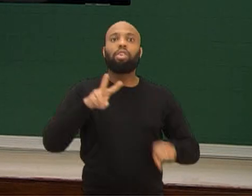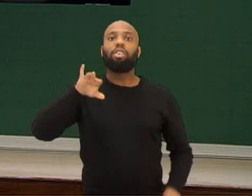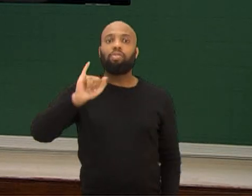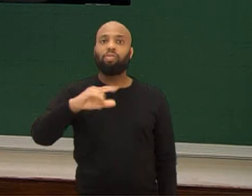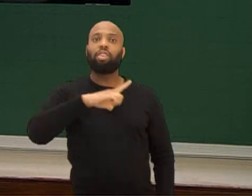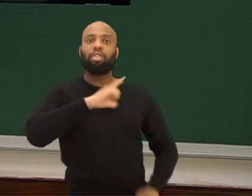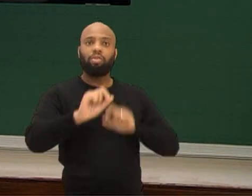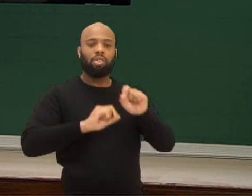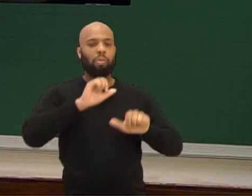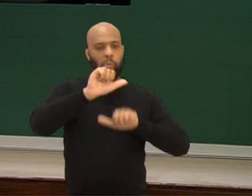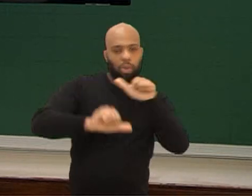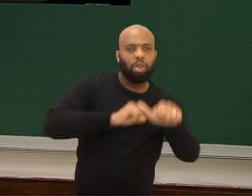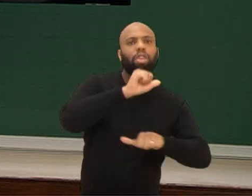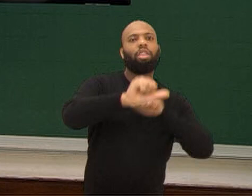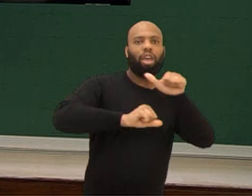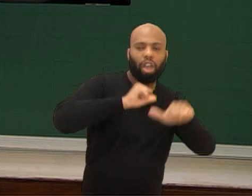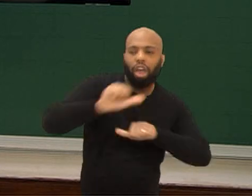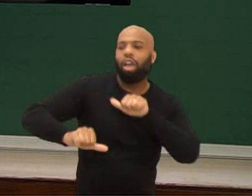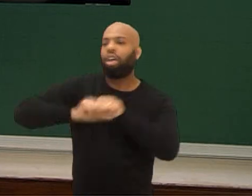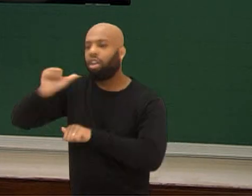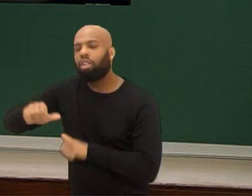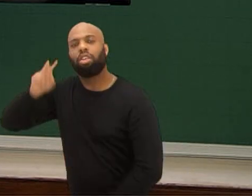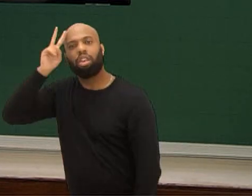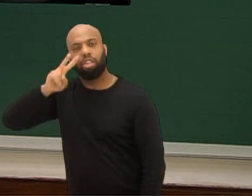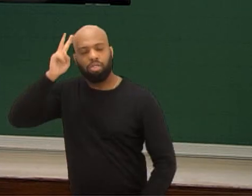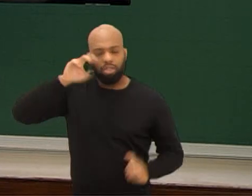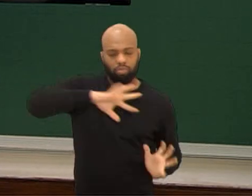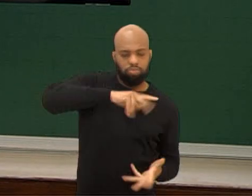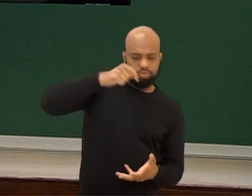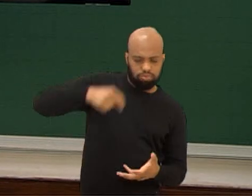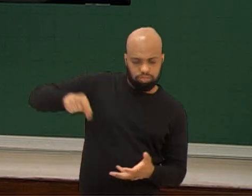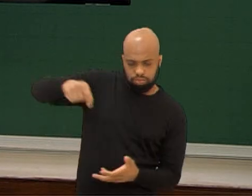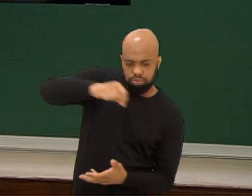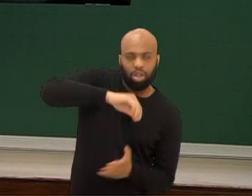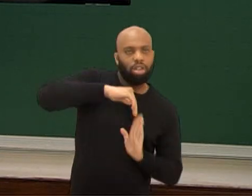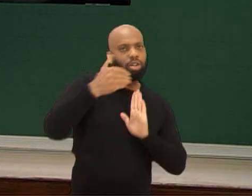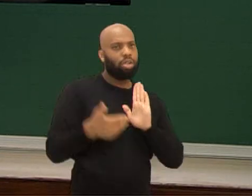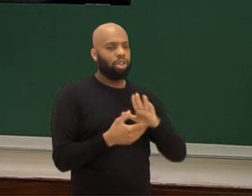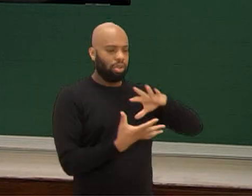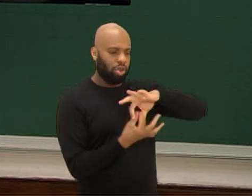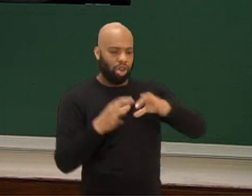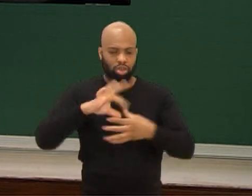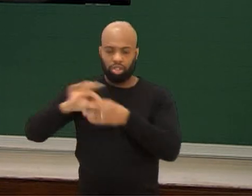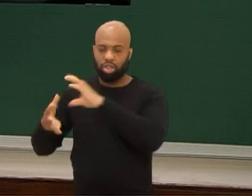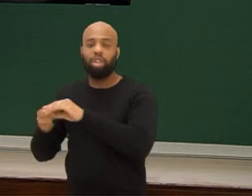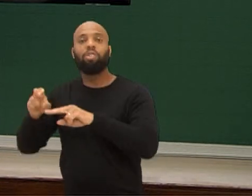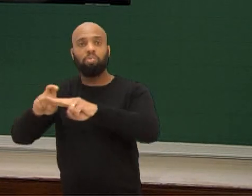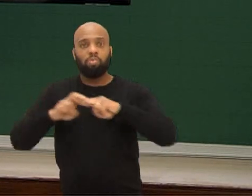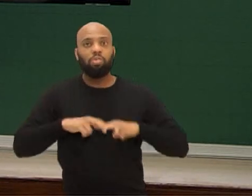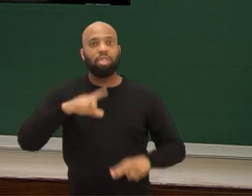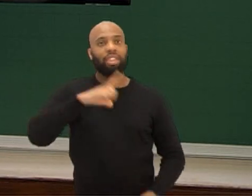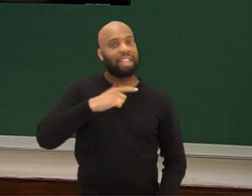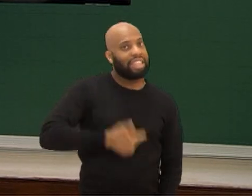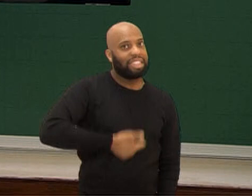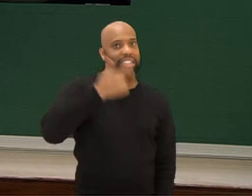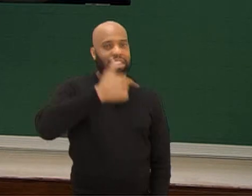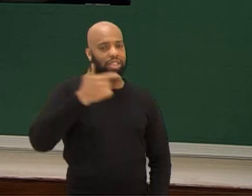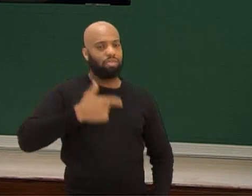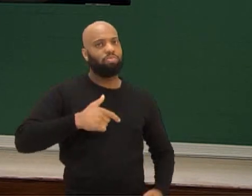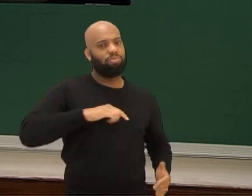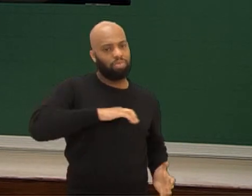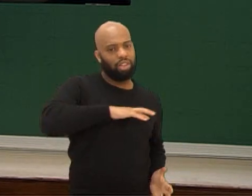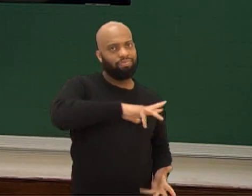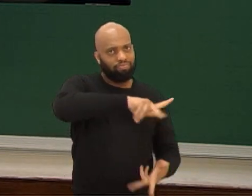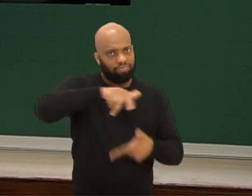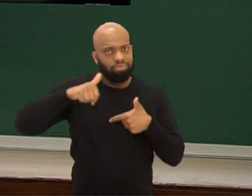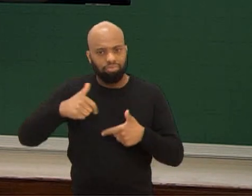e modificando a história mundial de todos os outros continentes. Por isso é a segunda grande guerra do mundo,